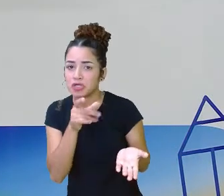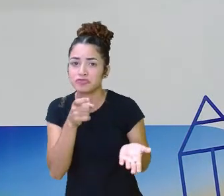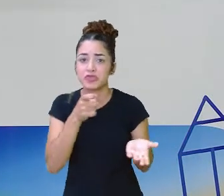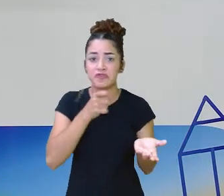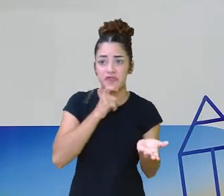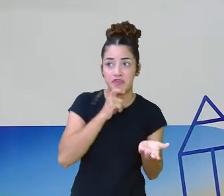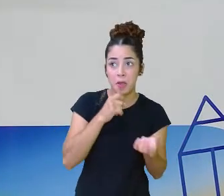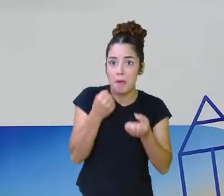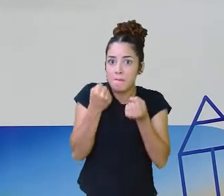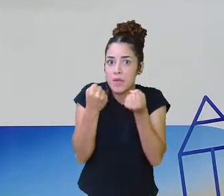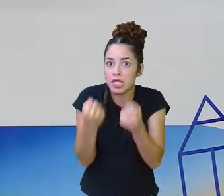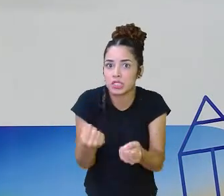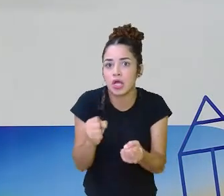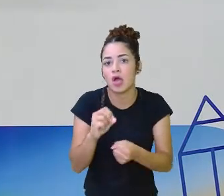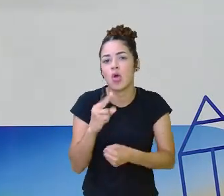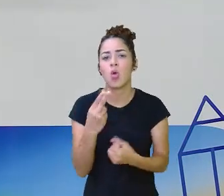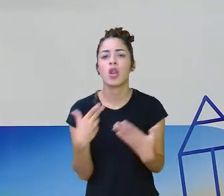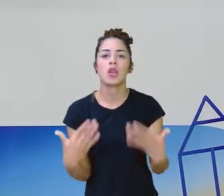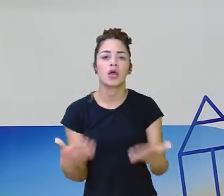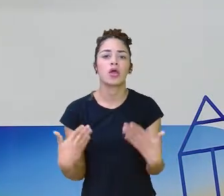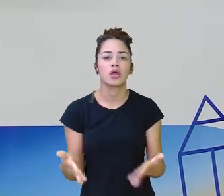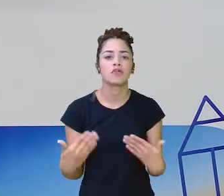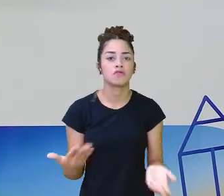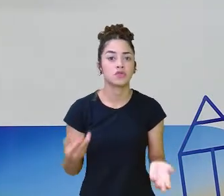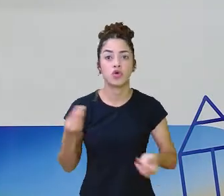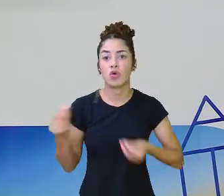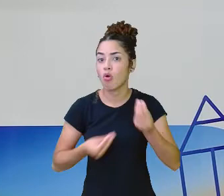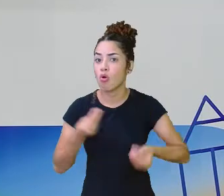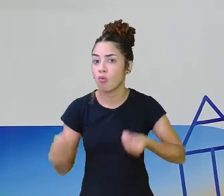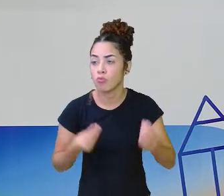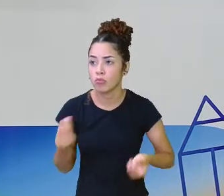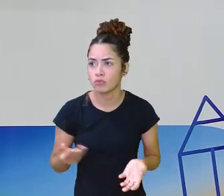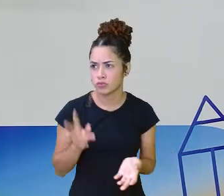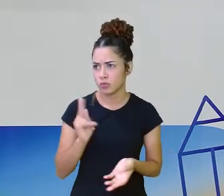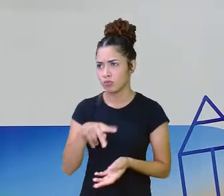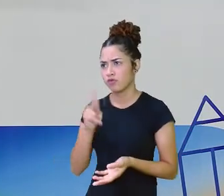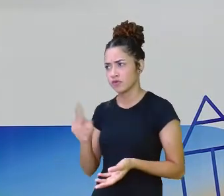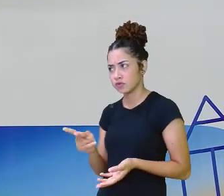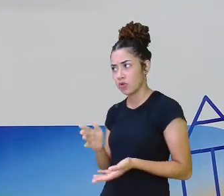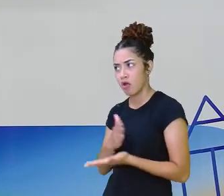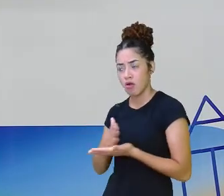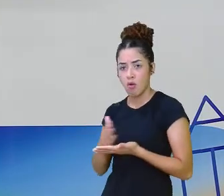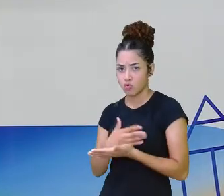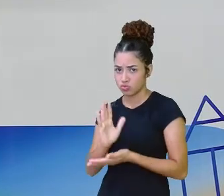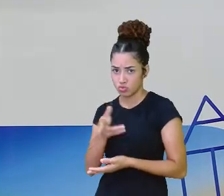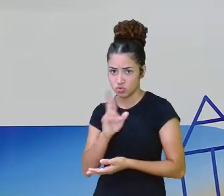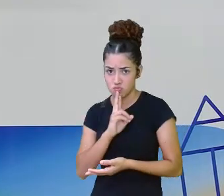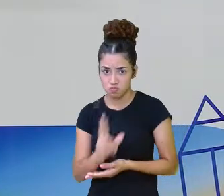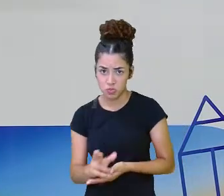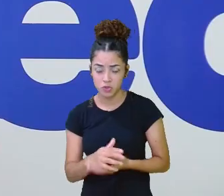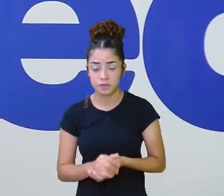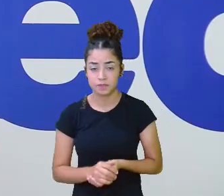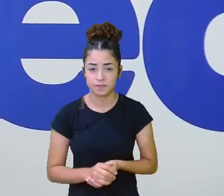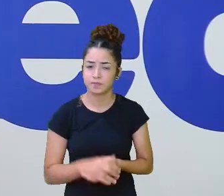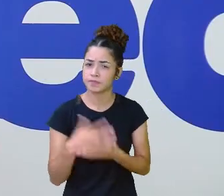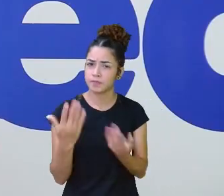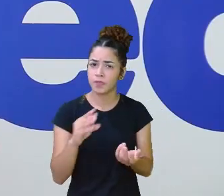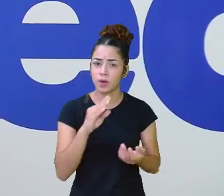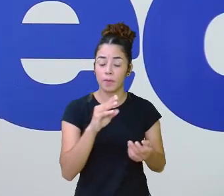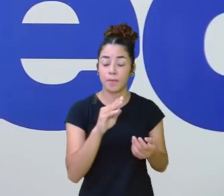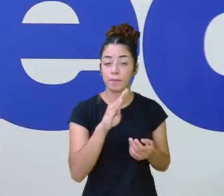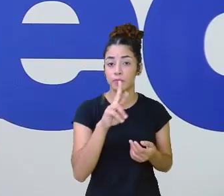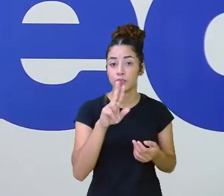Leve ou pesada? Como é que vai ficar? E aí, professora? Eles falaram alguma coisa, professora Eli? O Bruno